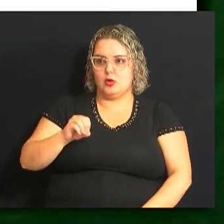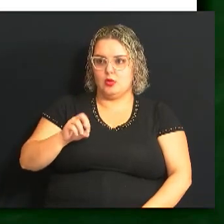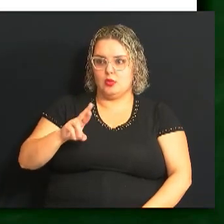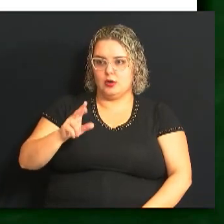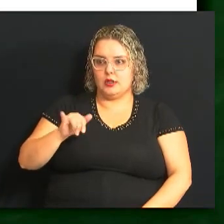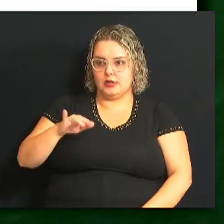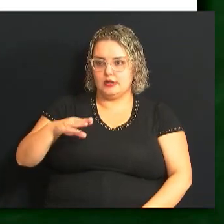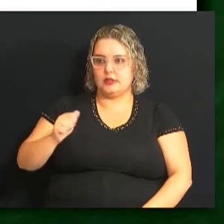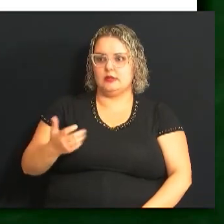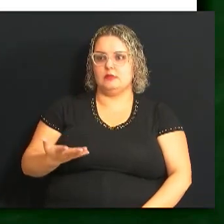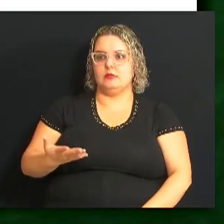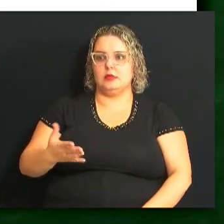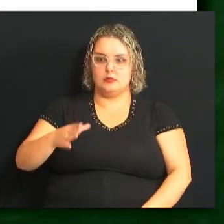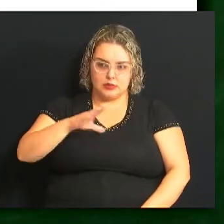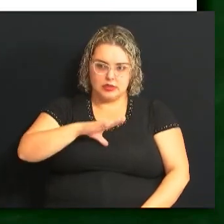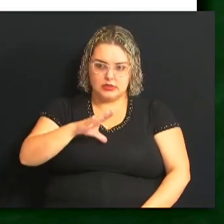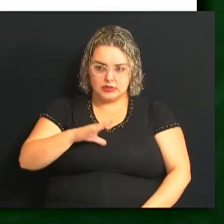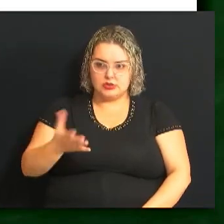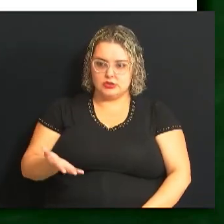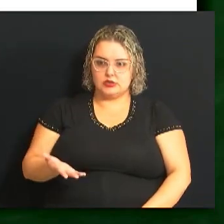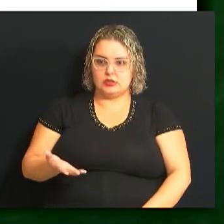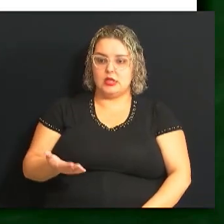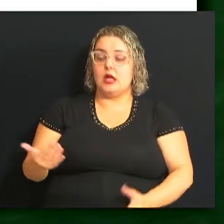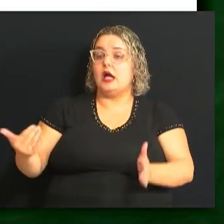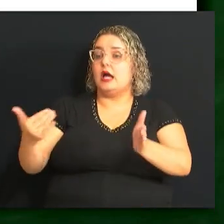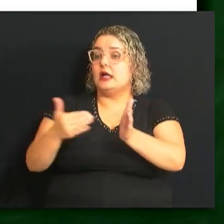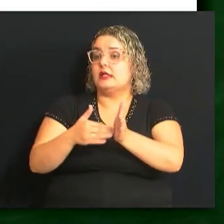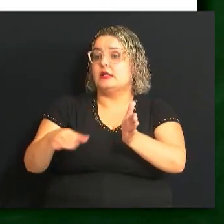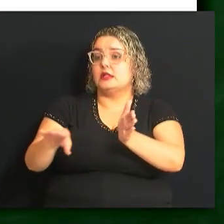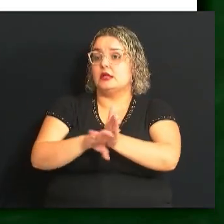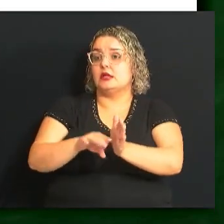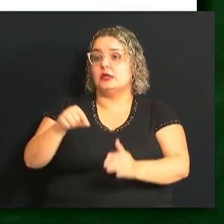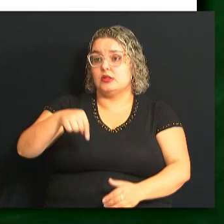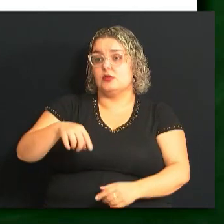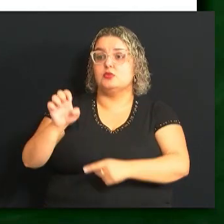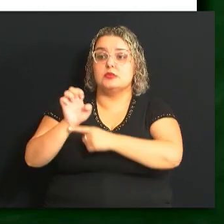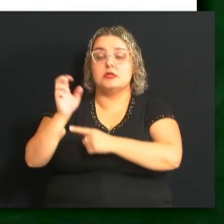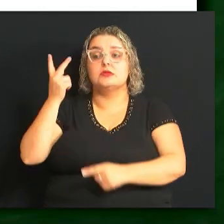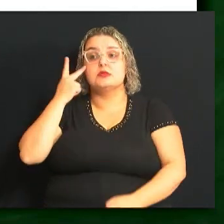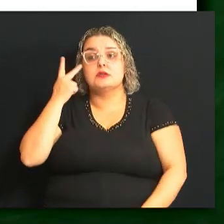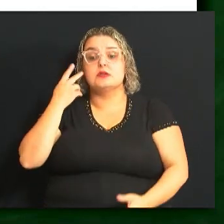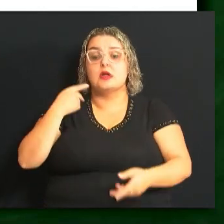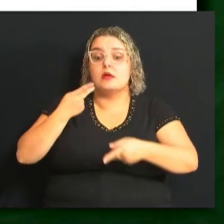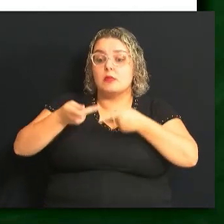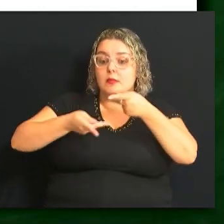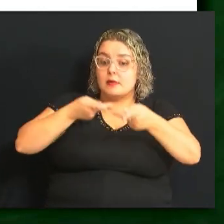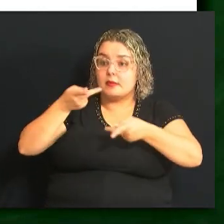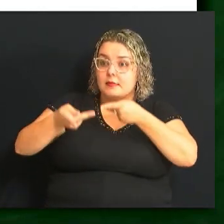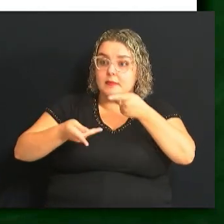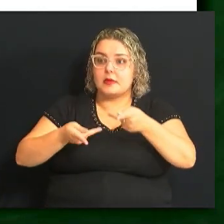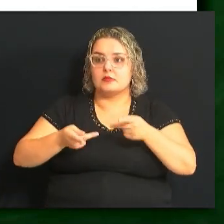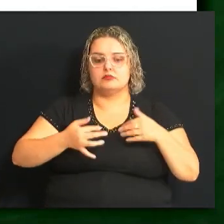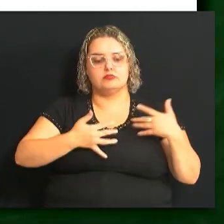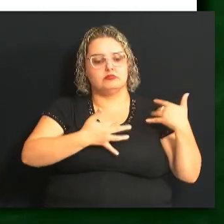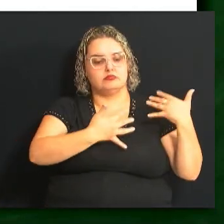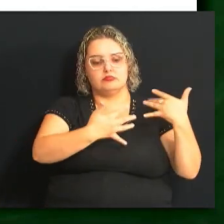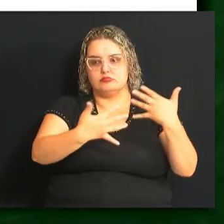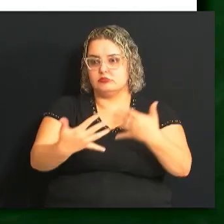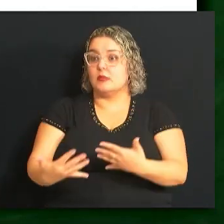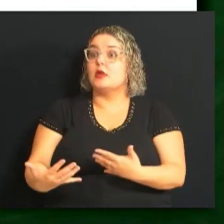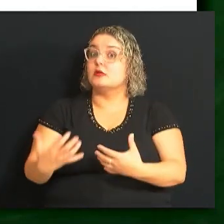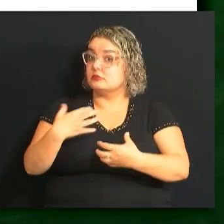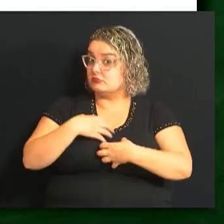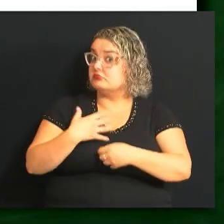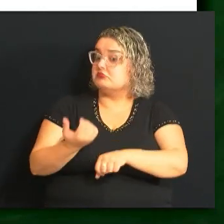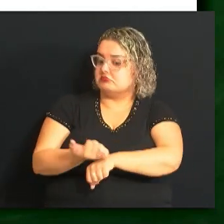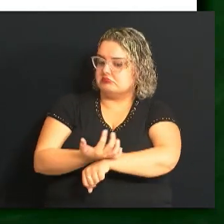nessa cidade de Roraima, até chegar aqui no Brasil, em São Paulo, e ele vai contando todo o percurso, de uma maneira muito emocionada,